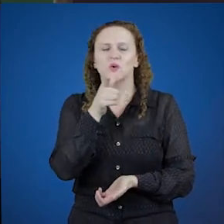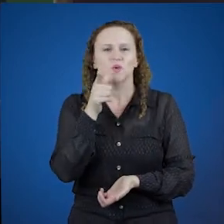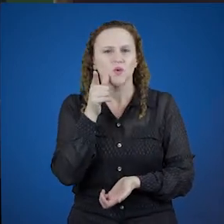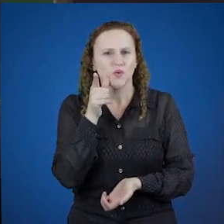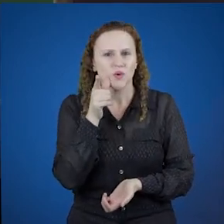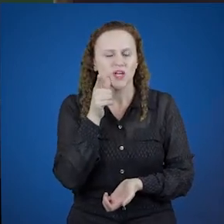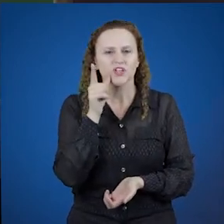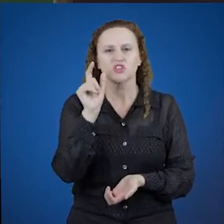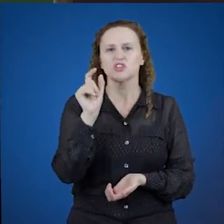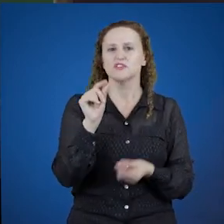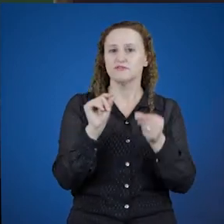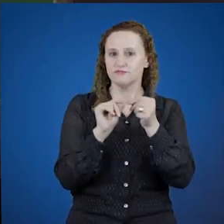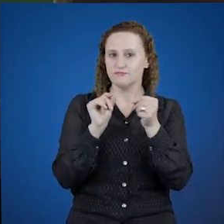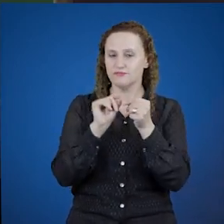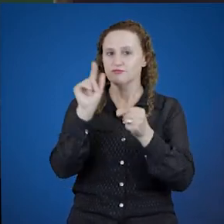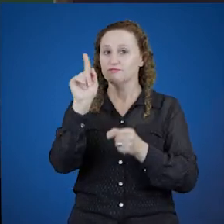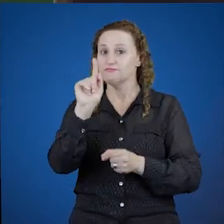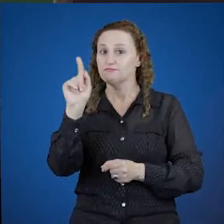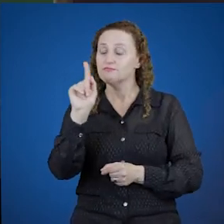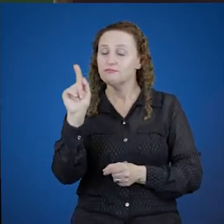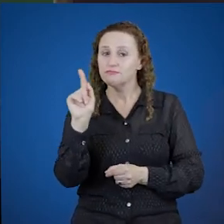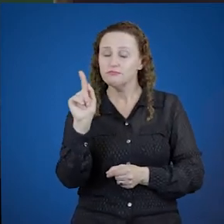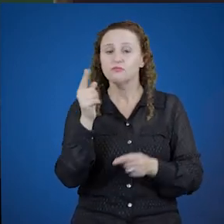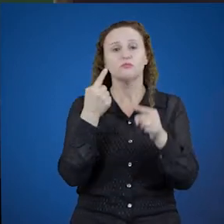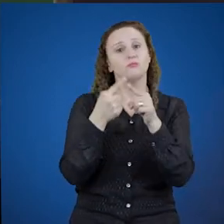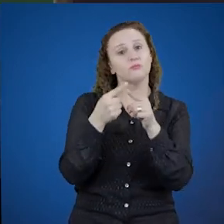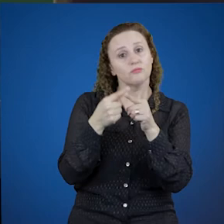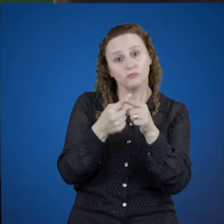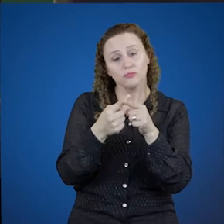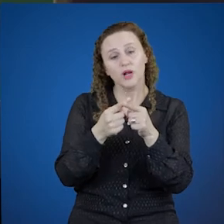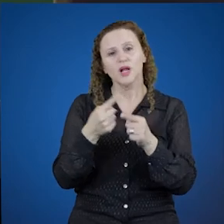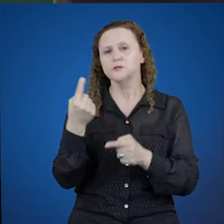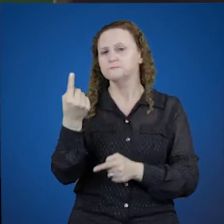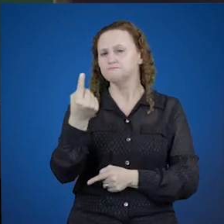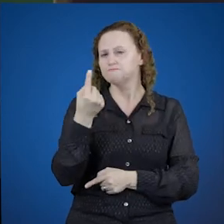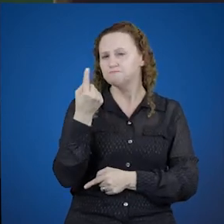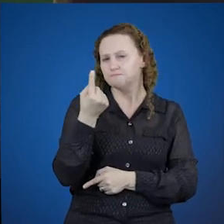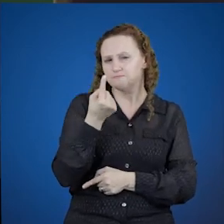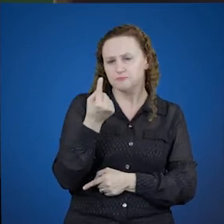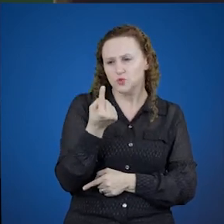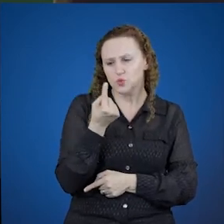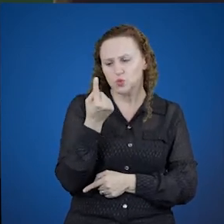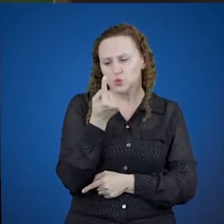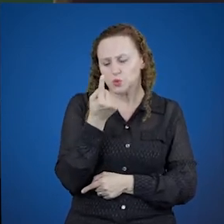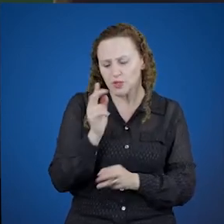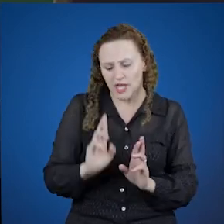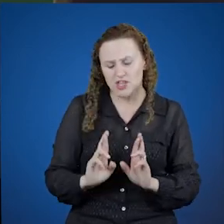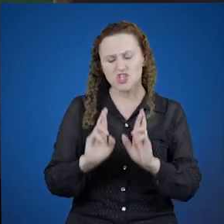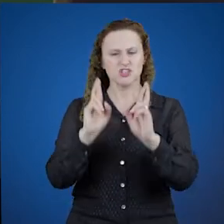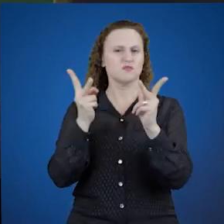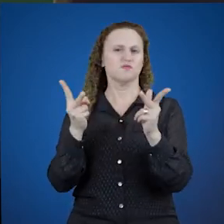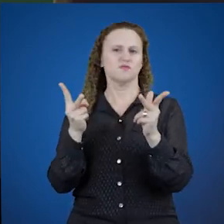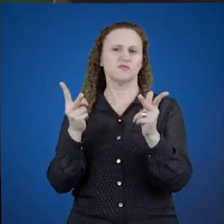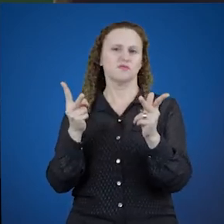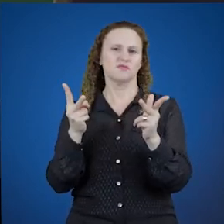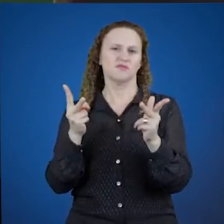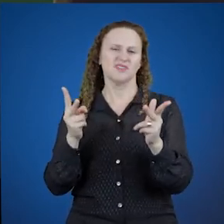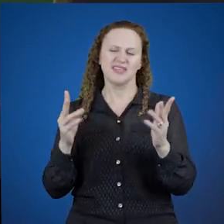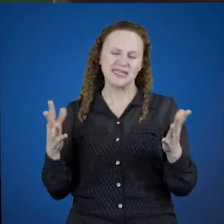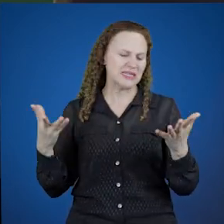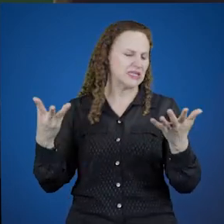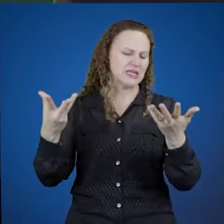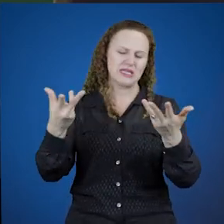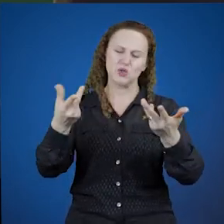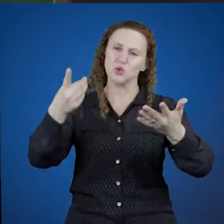latim vai adotar o genitivo Porque é o único caso que se difere em